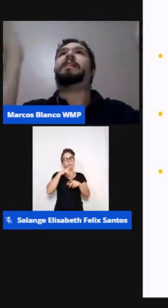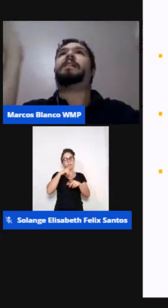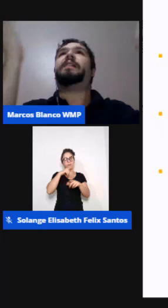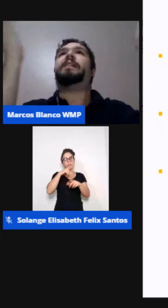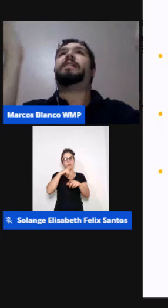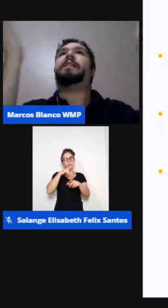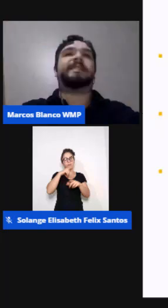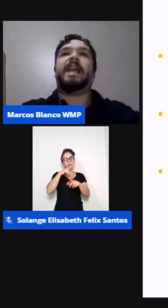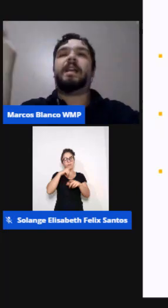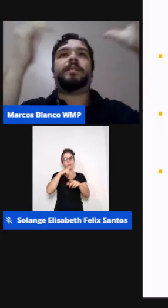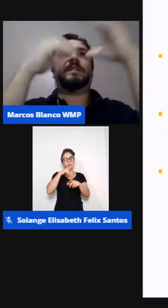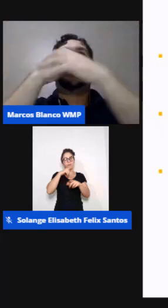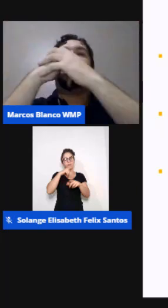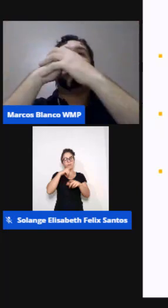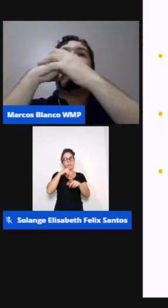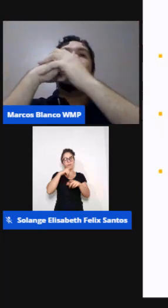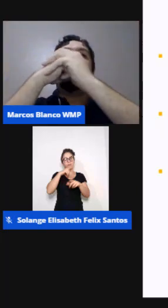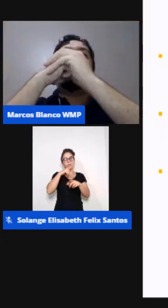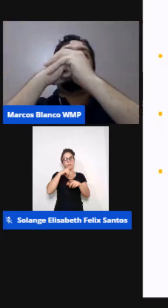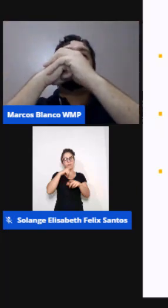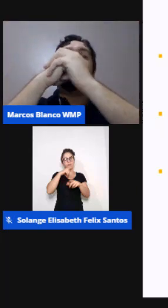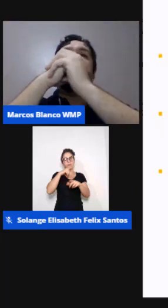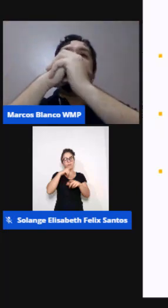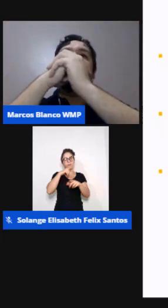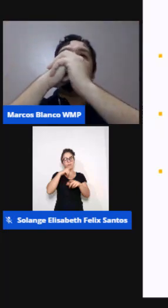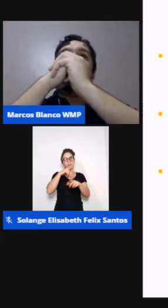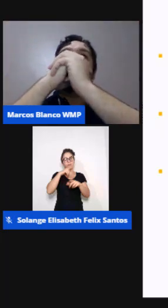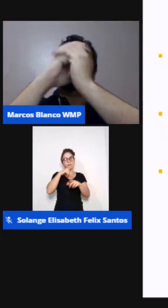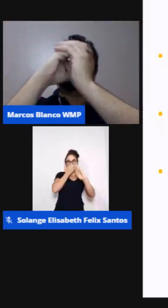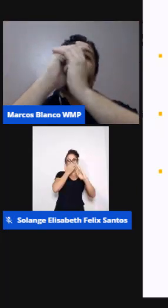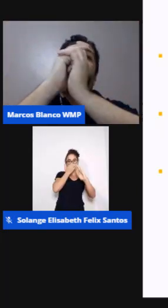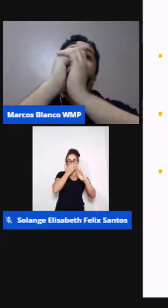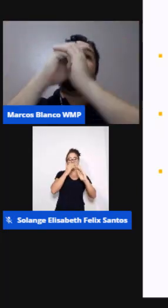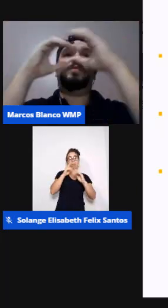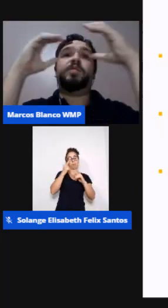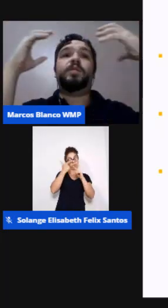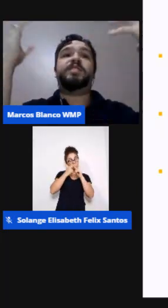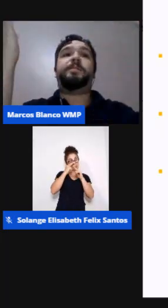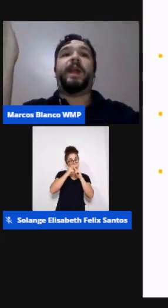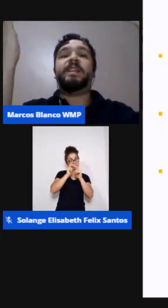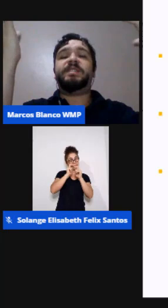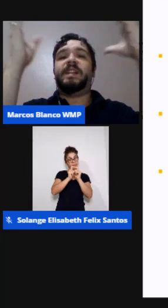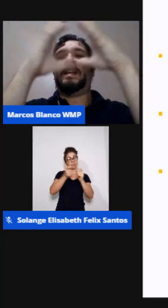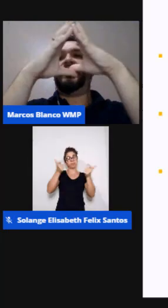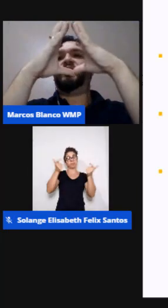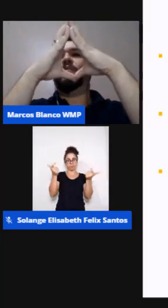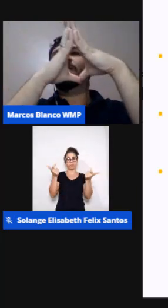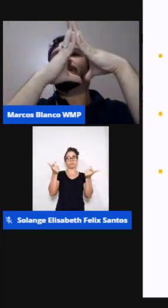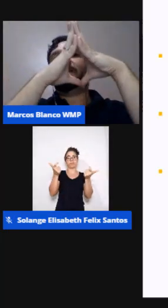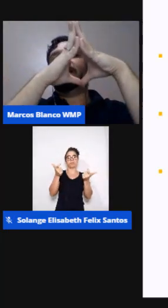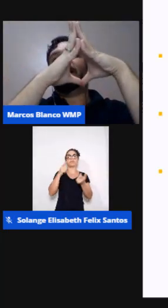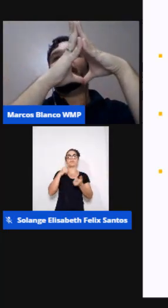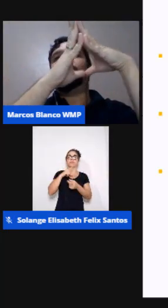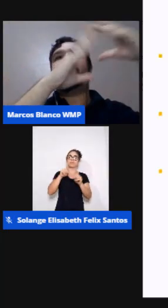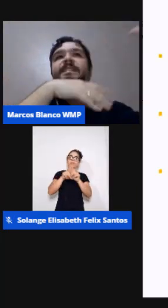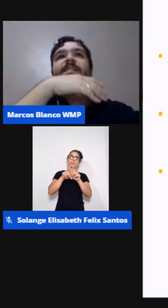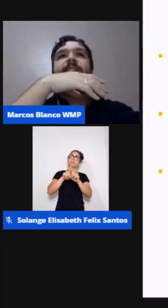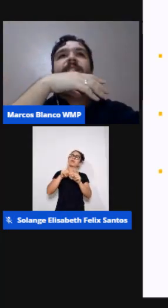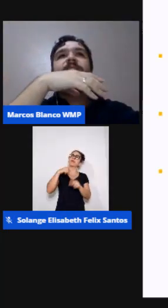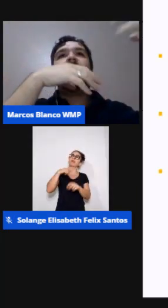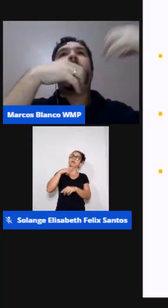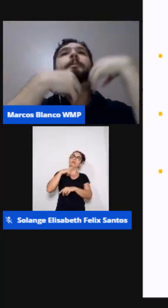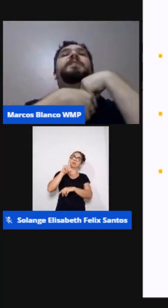Tudo, borboleta, outros insetos, então, a problemática é bem grande. Vocês têm os sprays, né, que a gente usa,